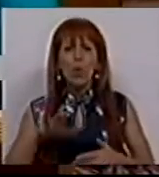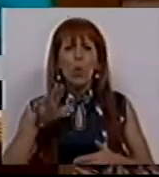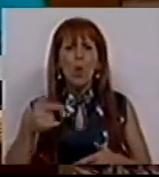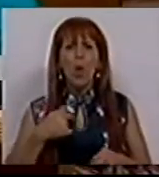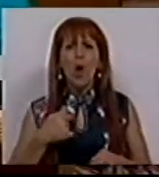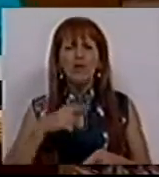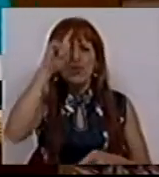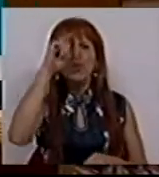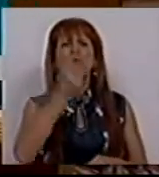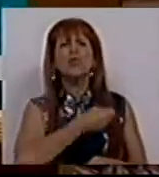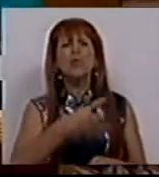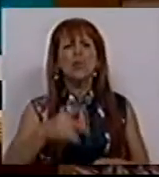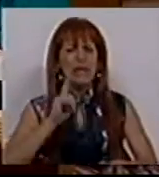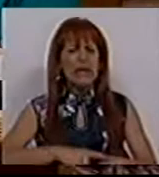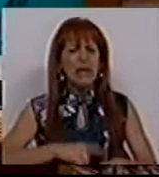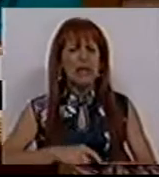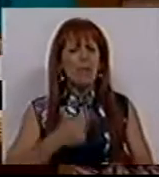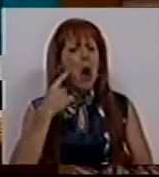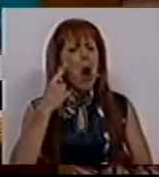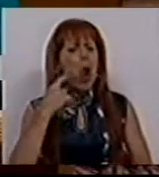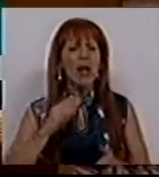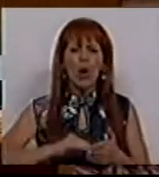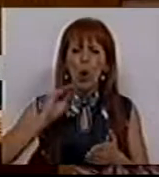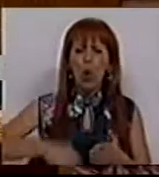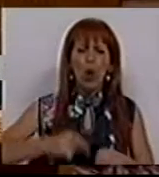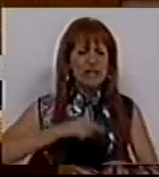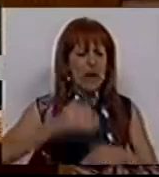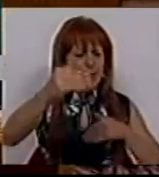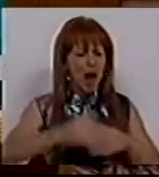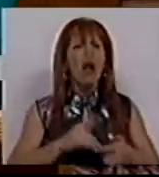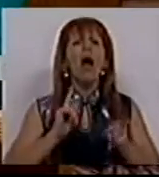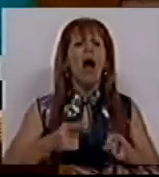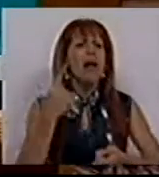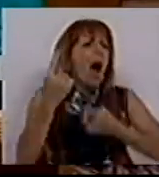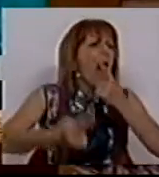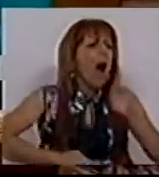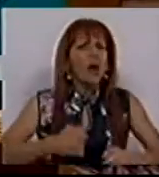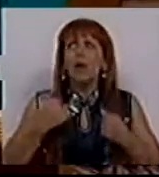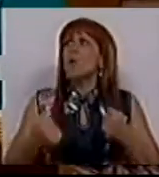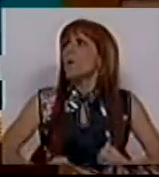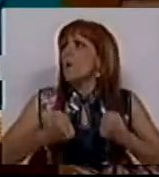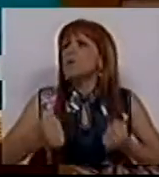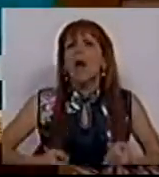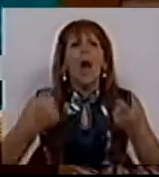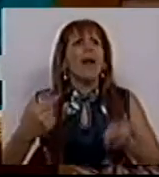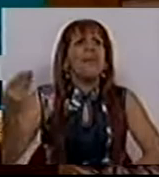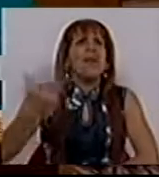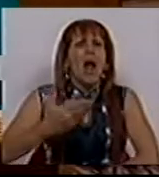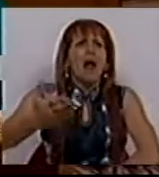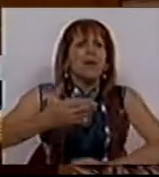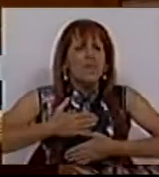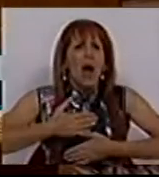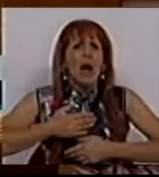quantos estágios, períodos experimentais, contratos de curta duração terá de alguém aguentar até ter o direito a